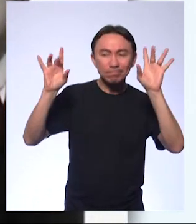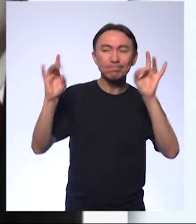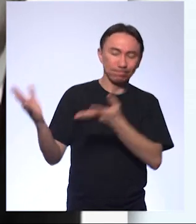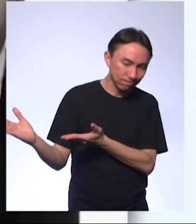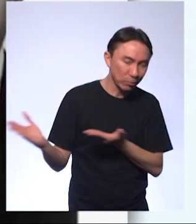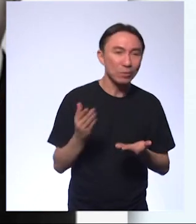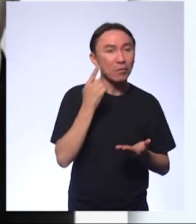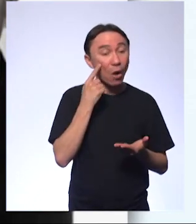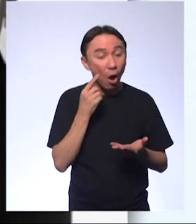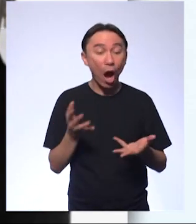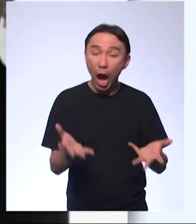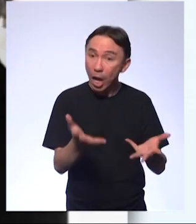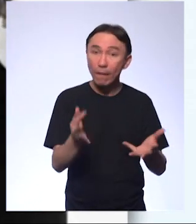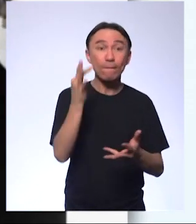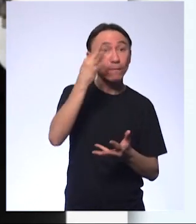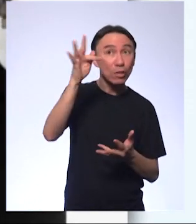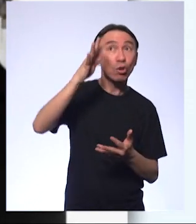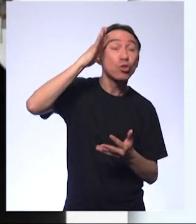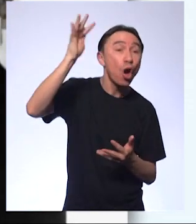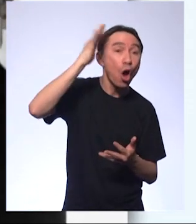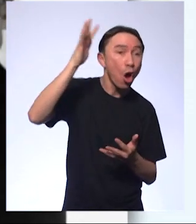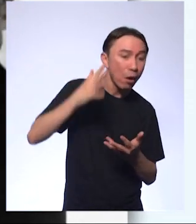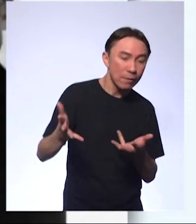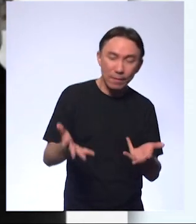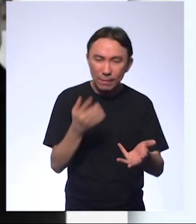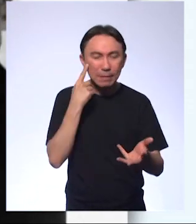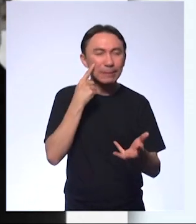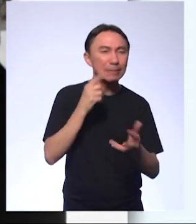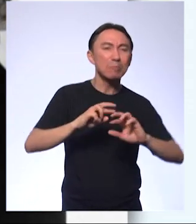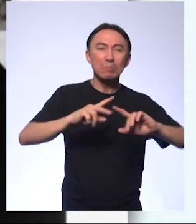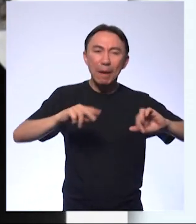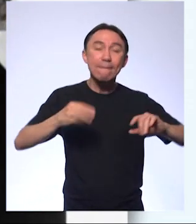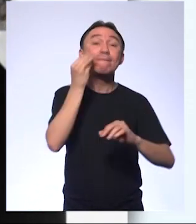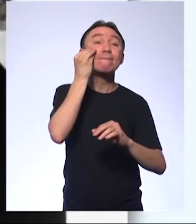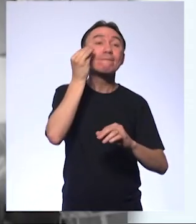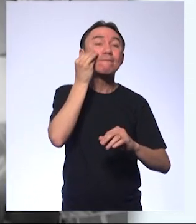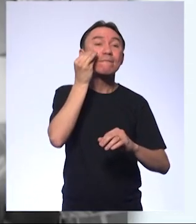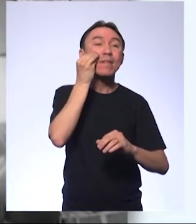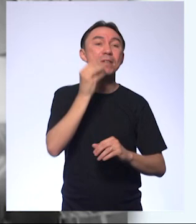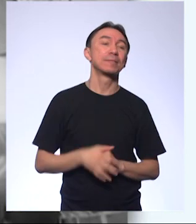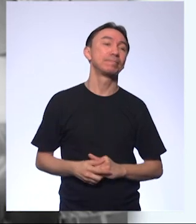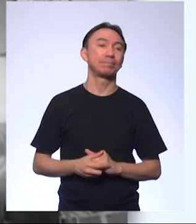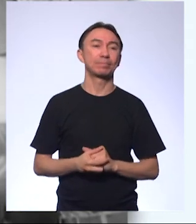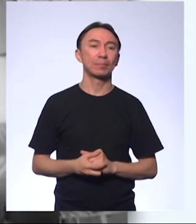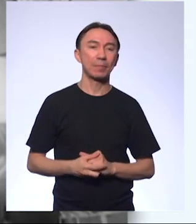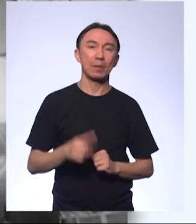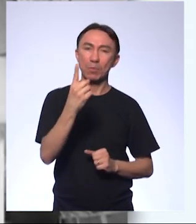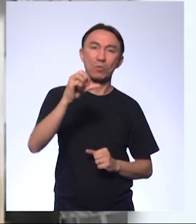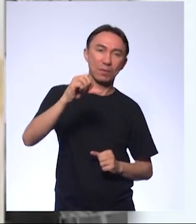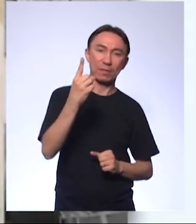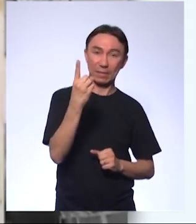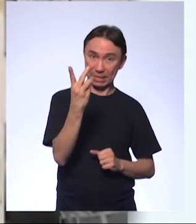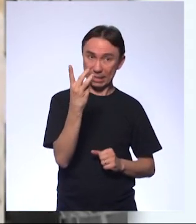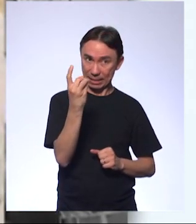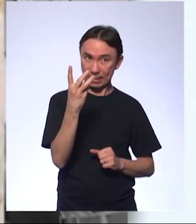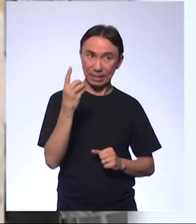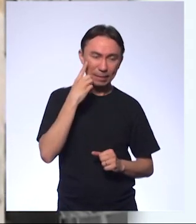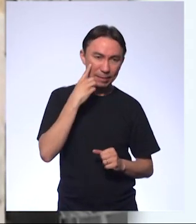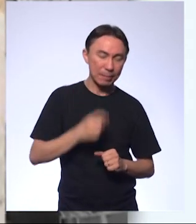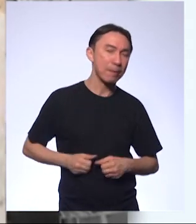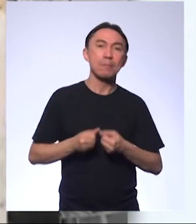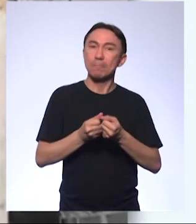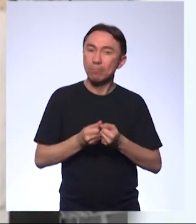Decepcionado, Niels Bohr deixou a Universidade de Cambridge e foi para a Universidade de Manchester. E quem o acolheu foi justamente Ernest Rutherford, o professor que sabia